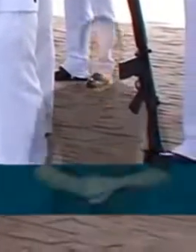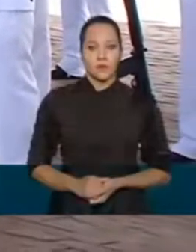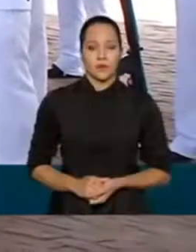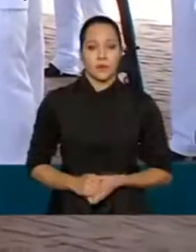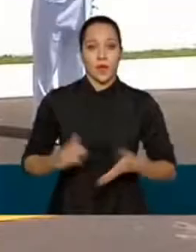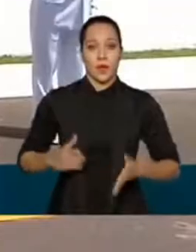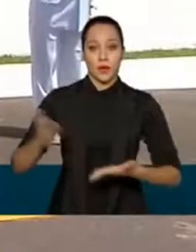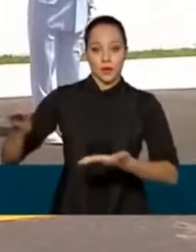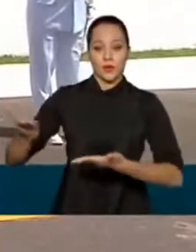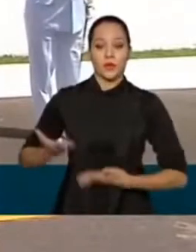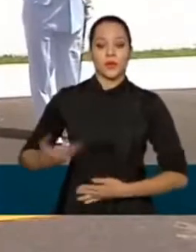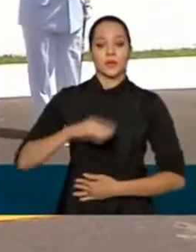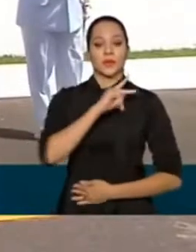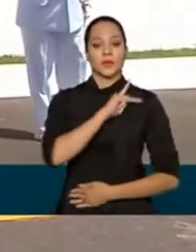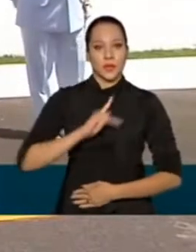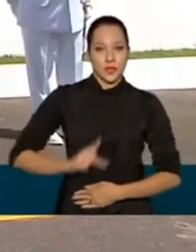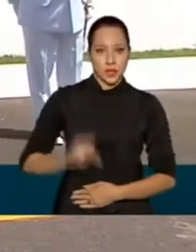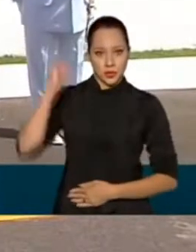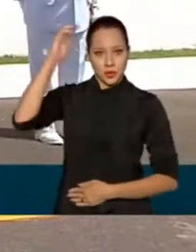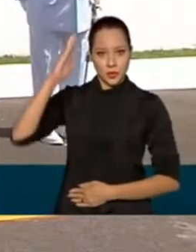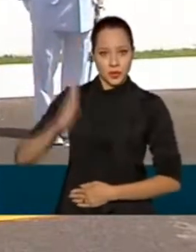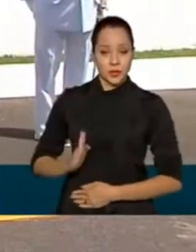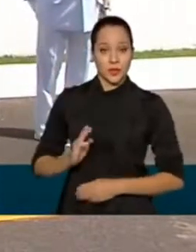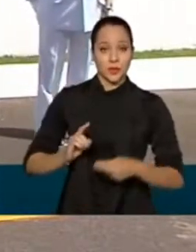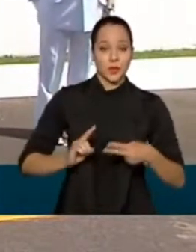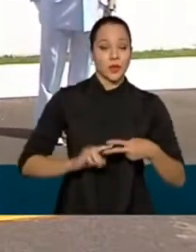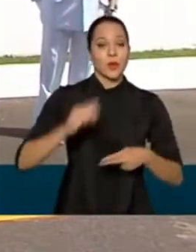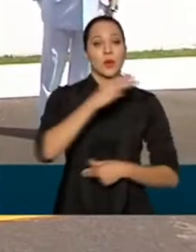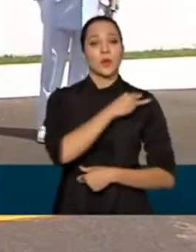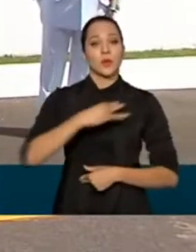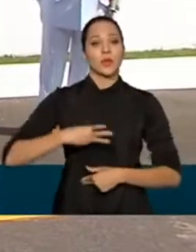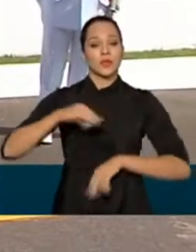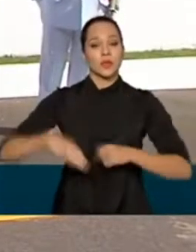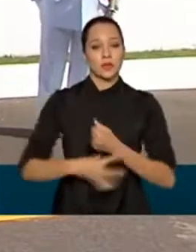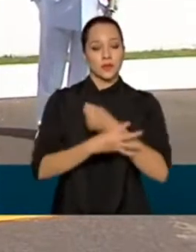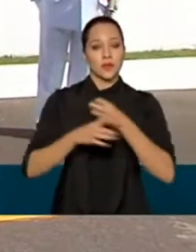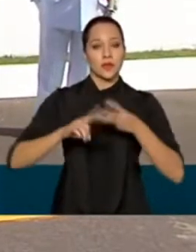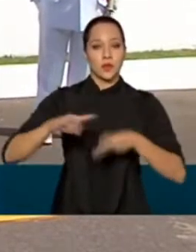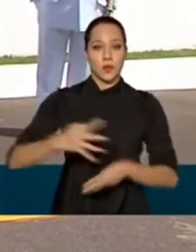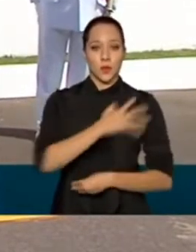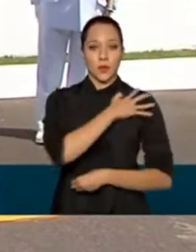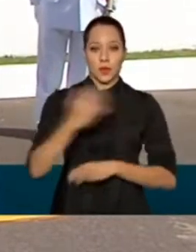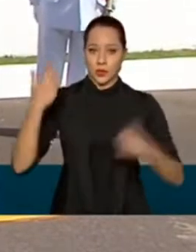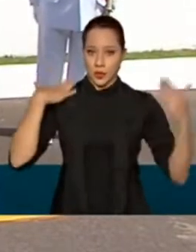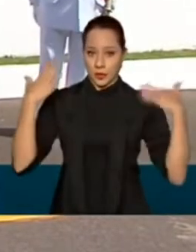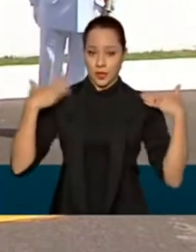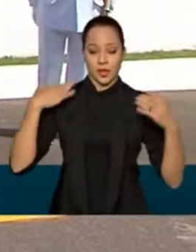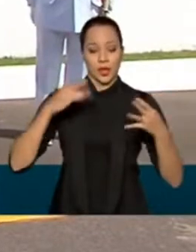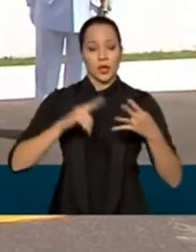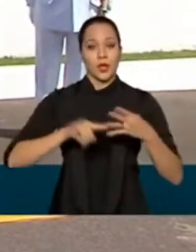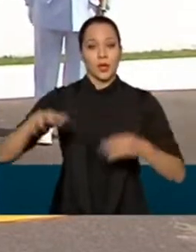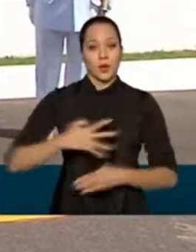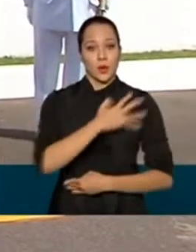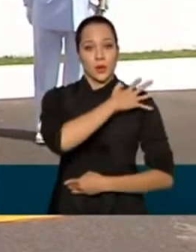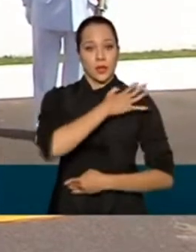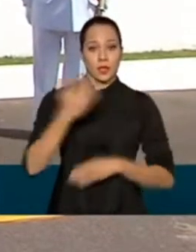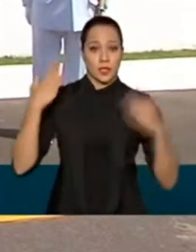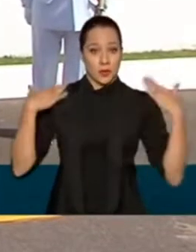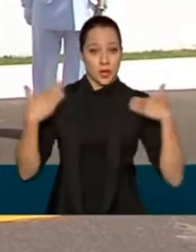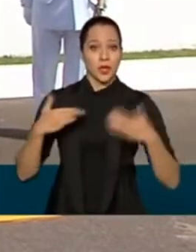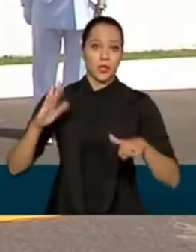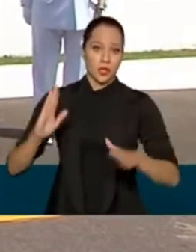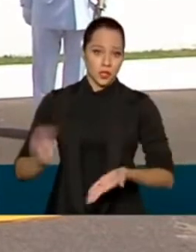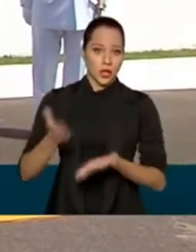Convidamos o senhor presidente da República, o ministro do Estado da Defesa, o comandante da Marinha e o comandante da Marinha